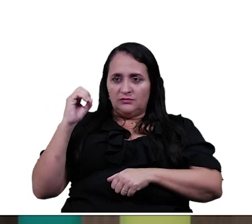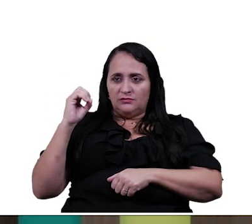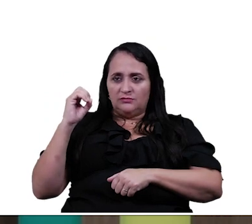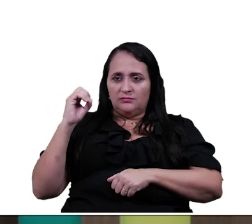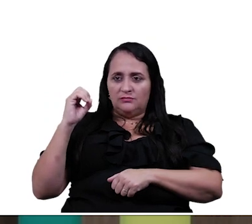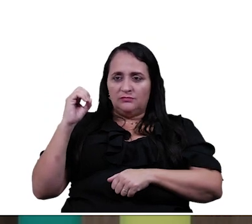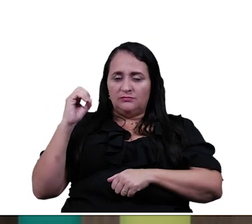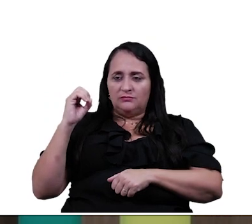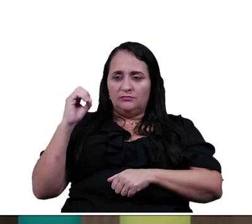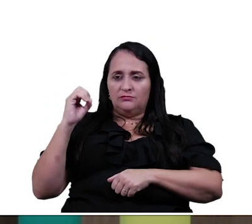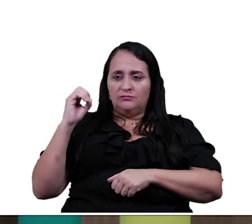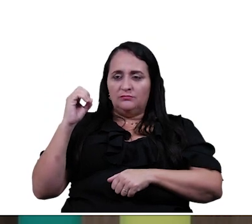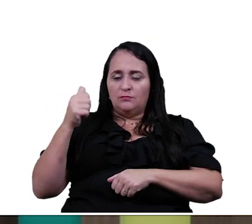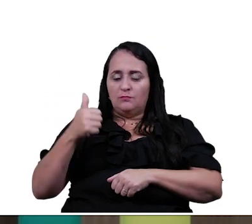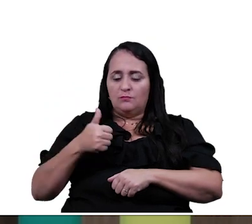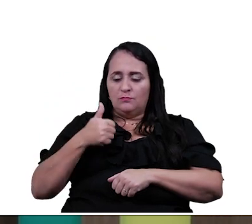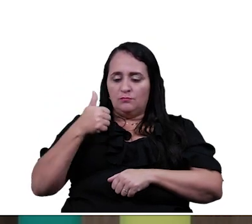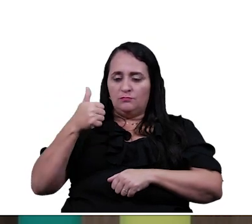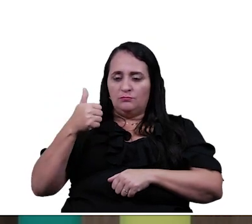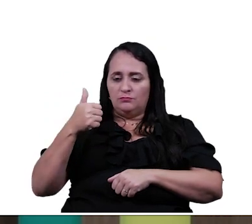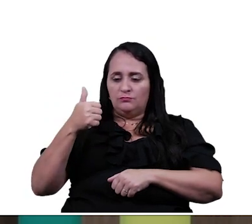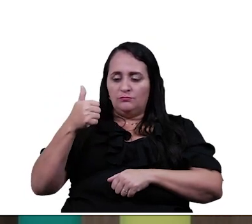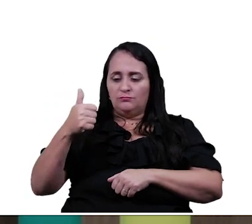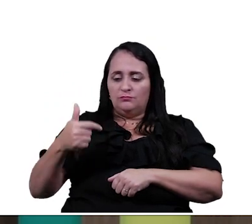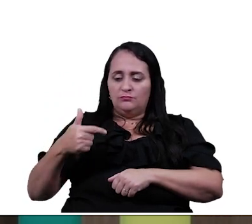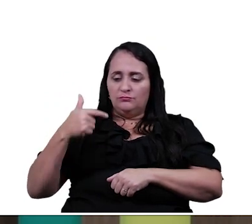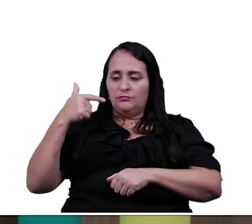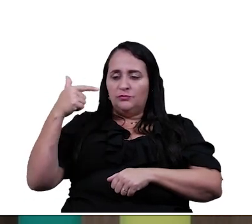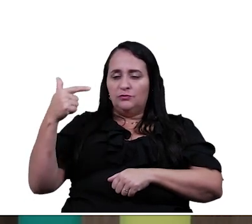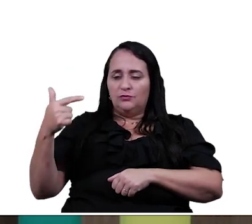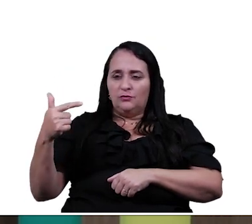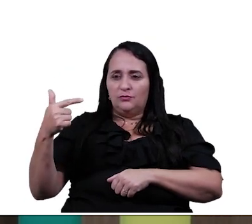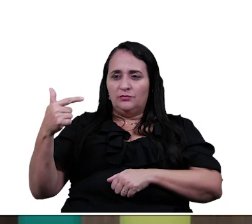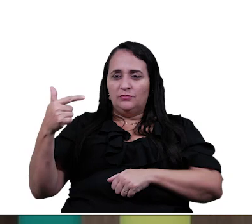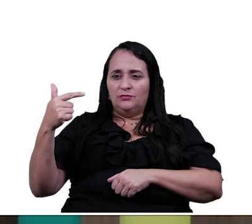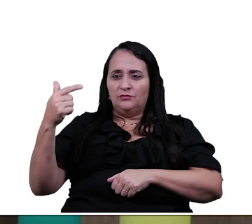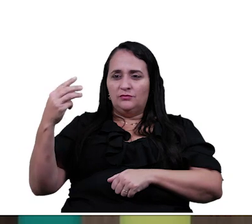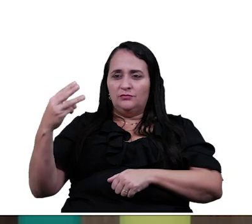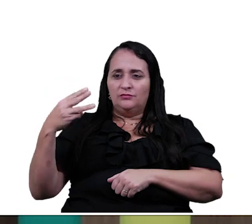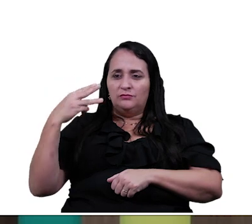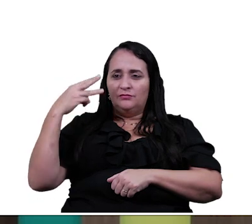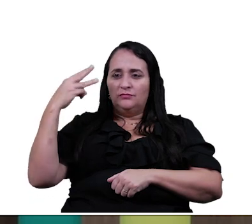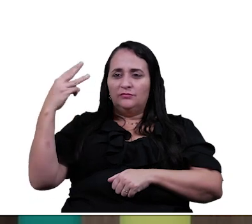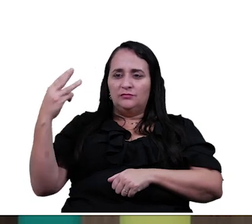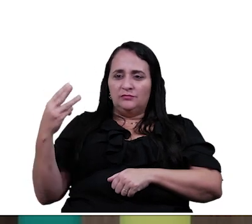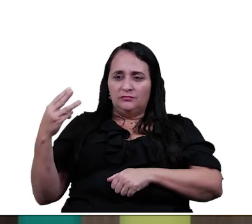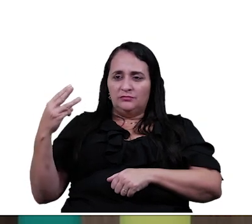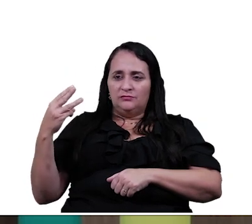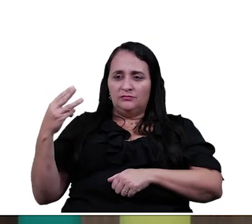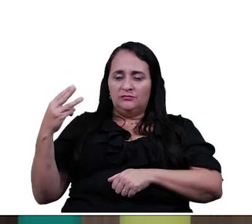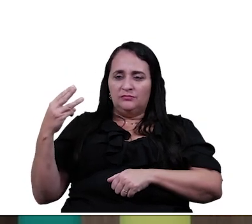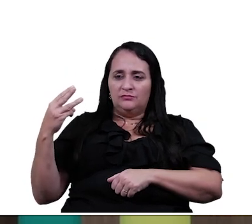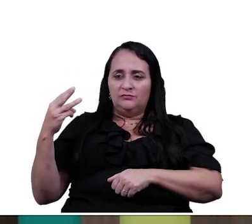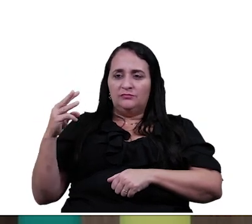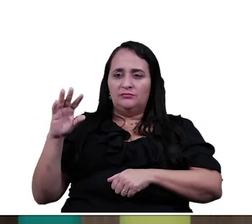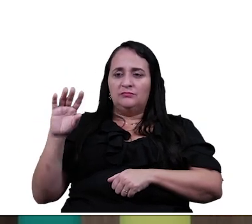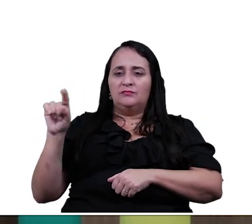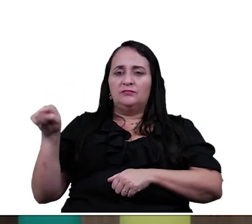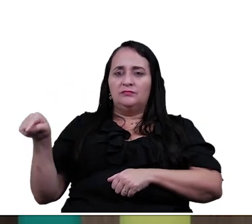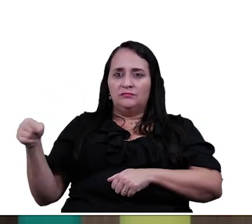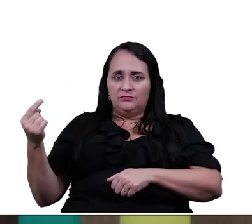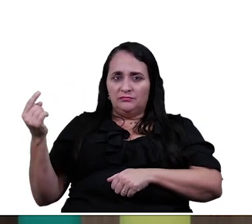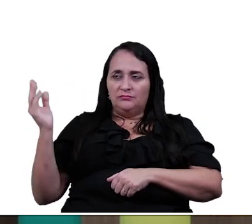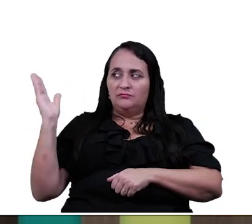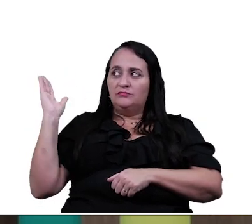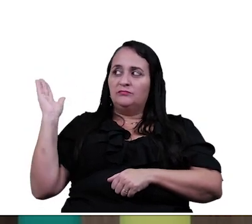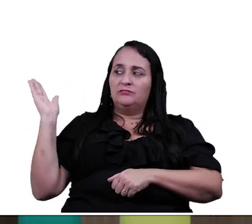número. Então, ela caminhou aqui, um número. Caminhou aqui, outro número. Caminhou aqui, outro número.